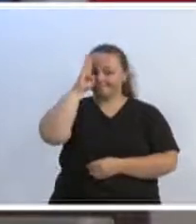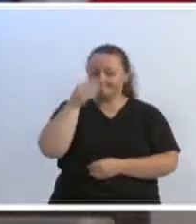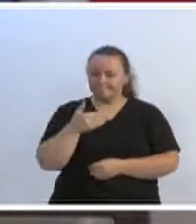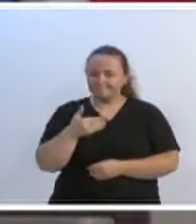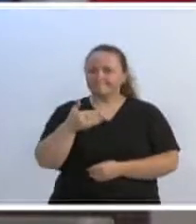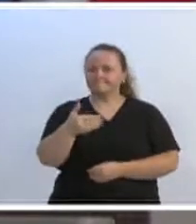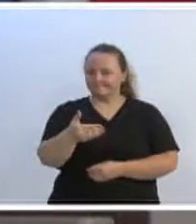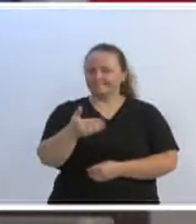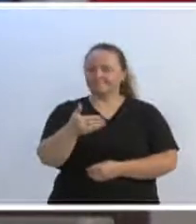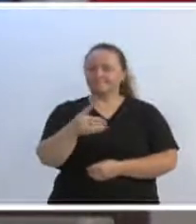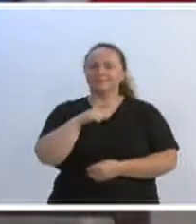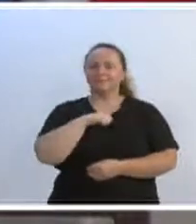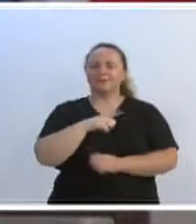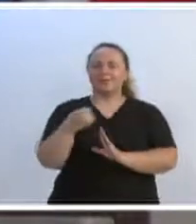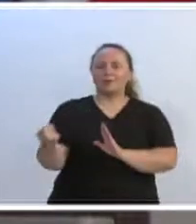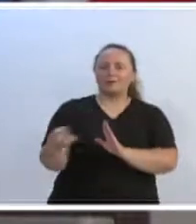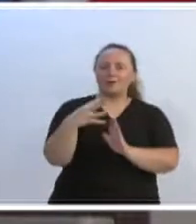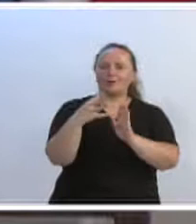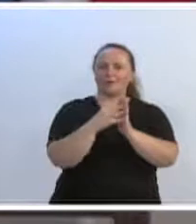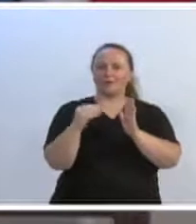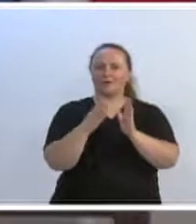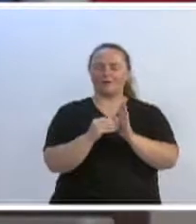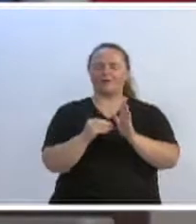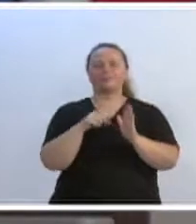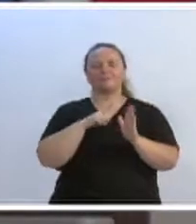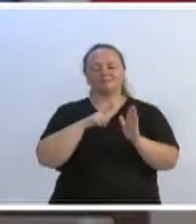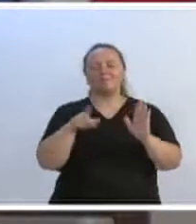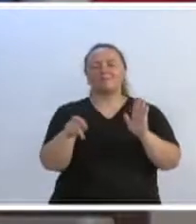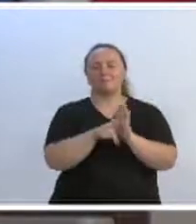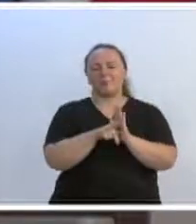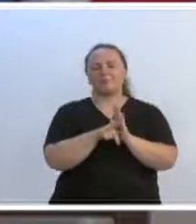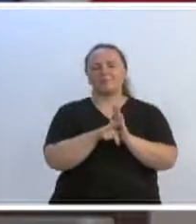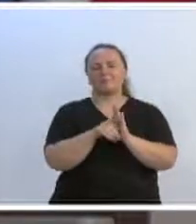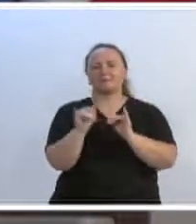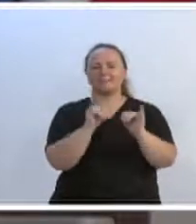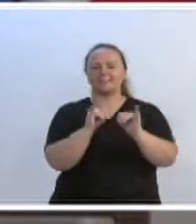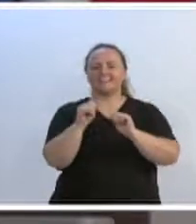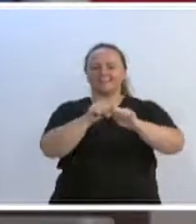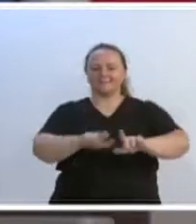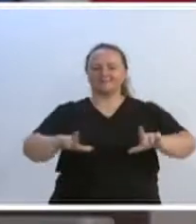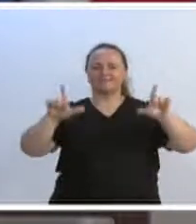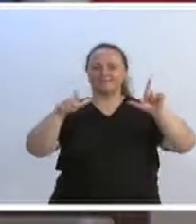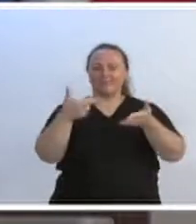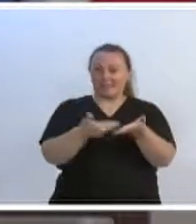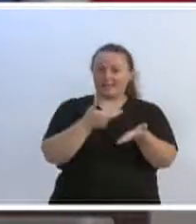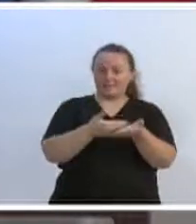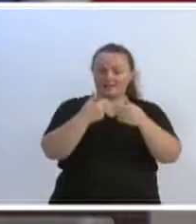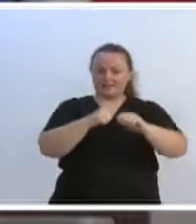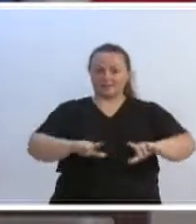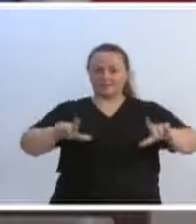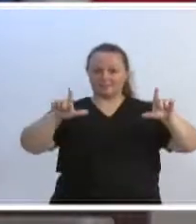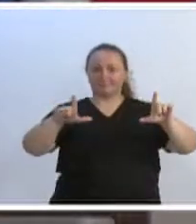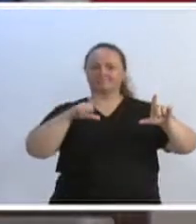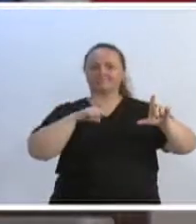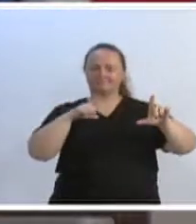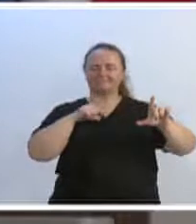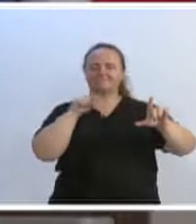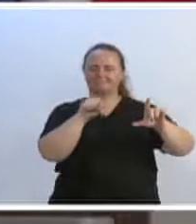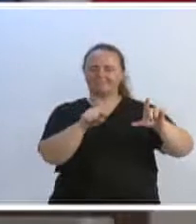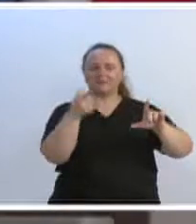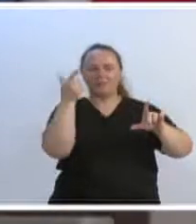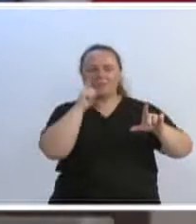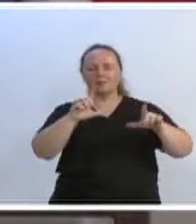sua manutenção vem sendo conseguida por meio de assinaturas dos leitores, esporádicas